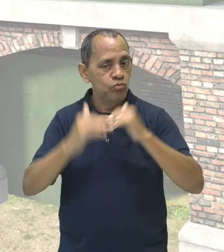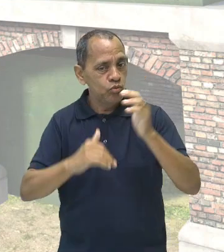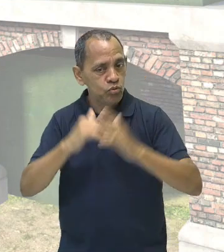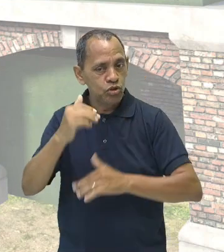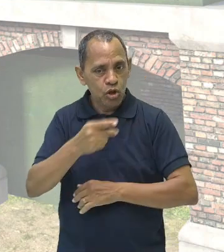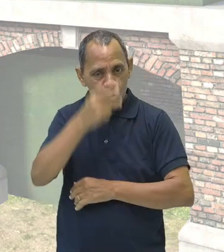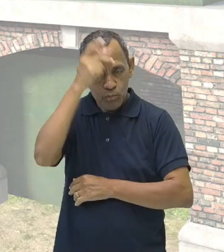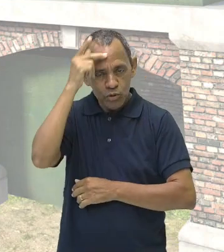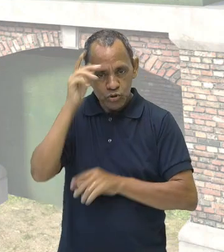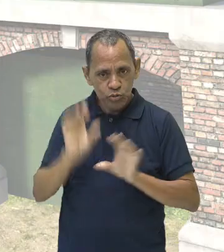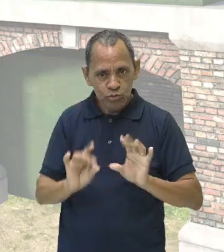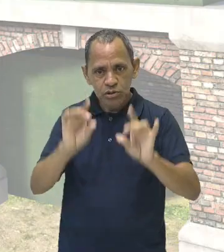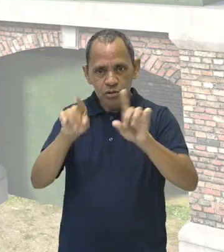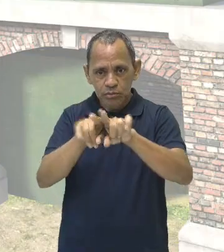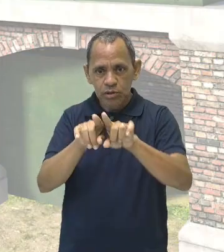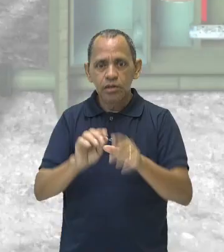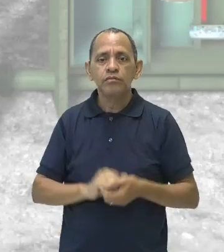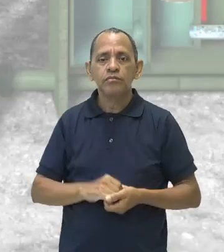da máquina a vapor.